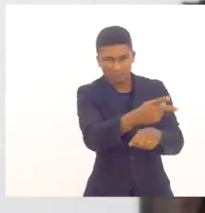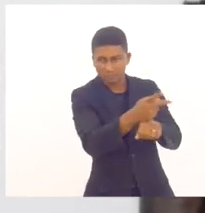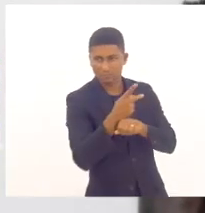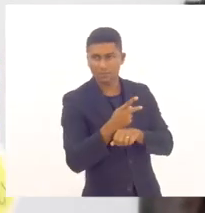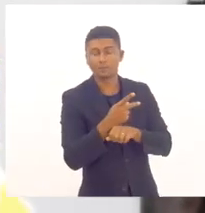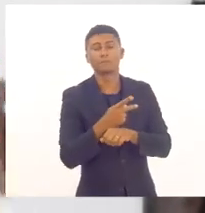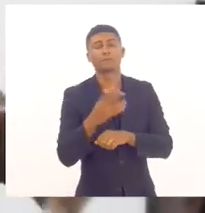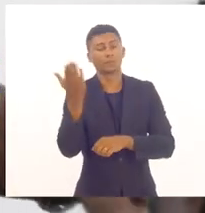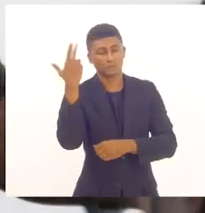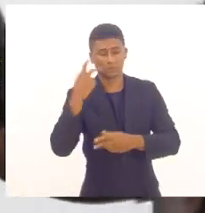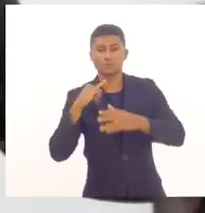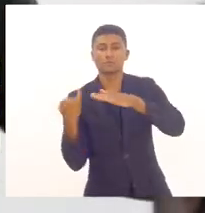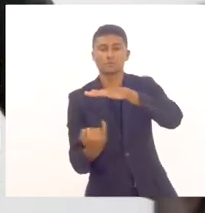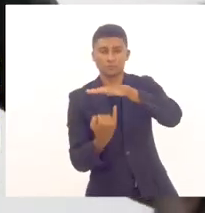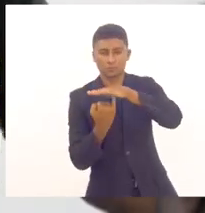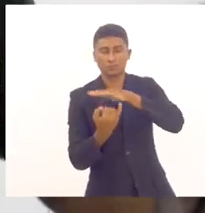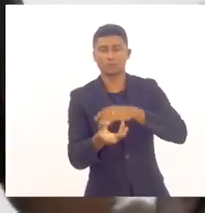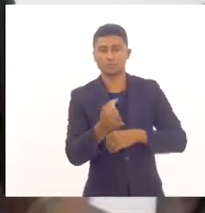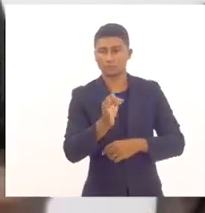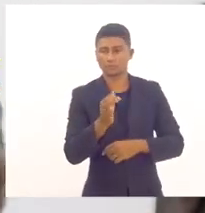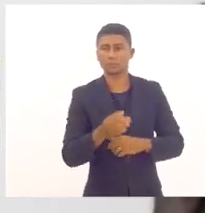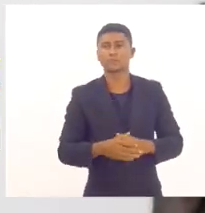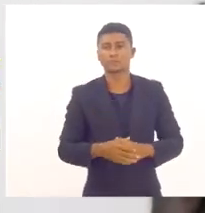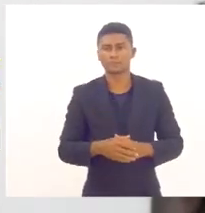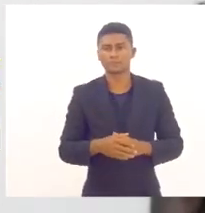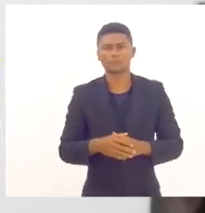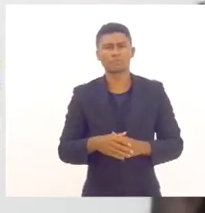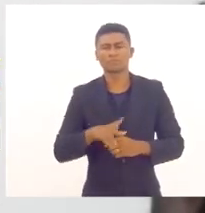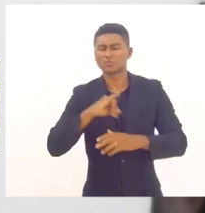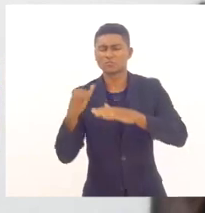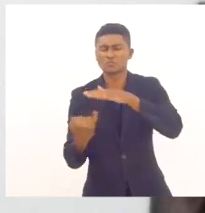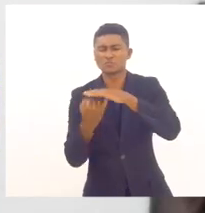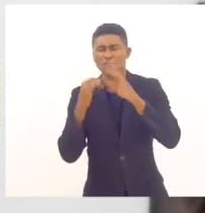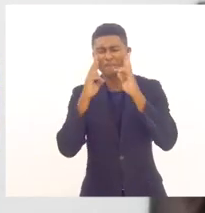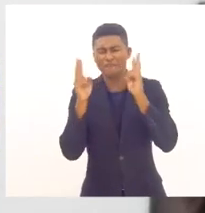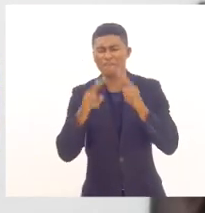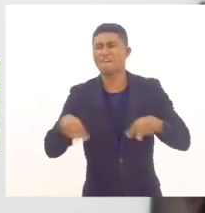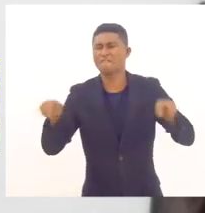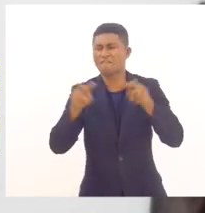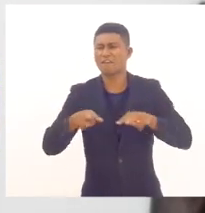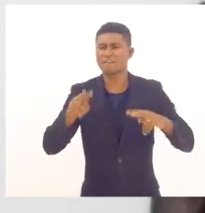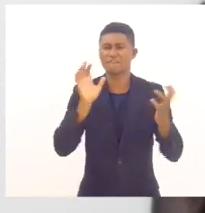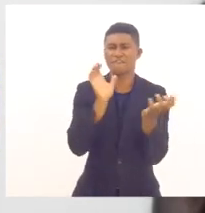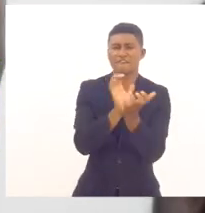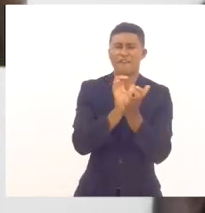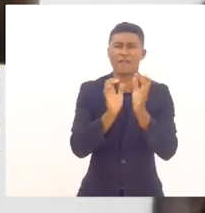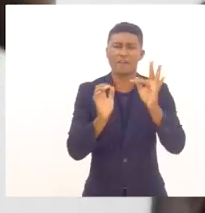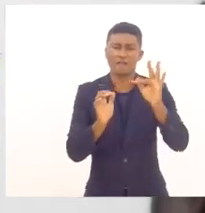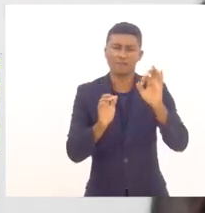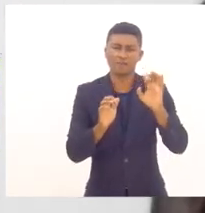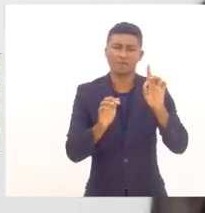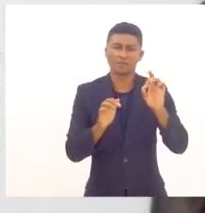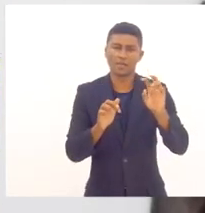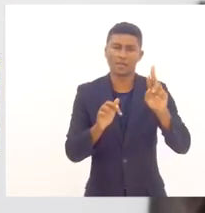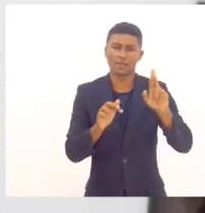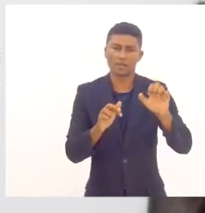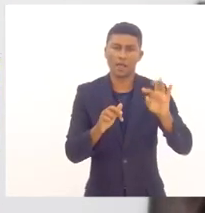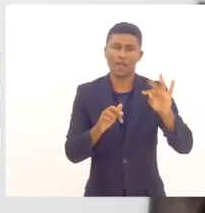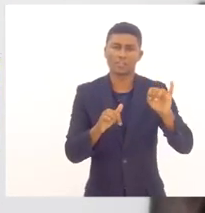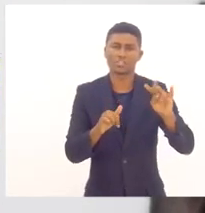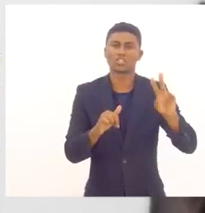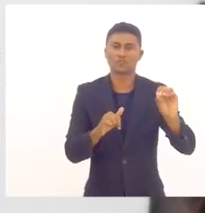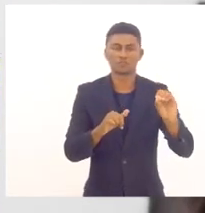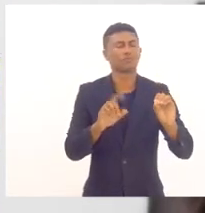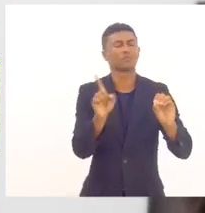instituição que não visava federativo, não era federativo, era uma instituição que ia cuidar dessa parte,